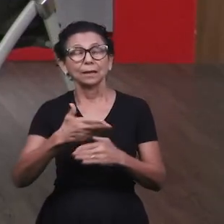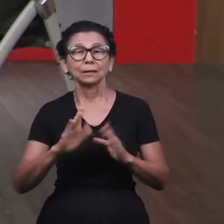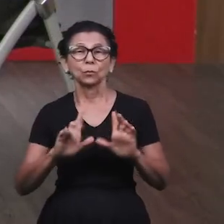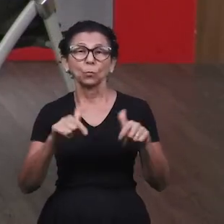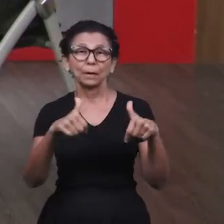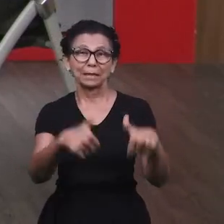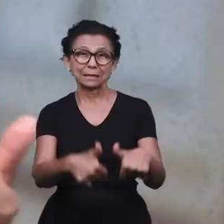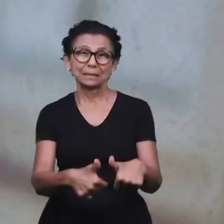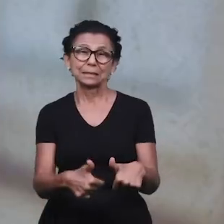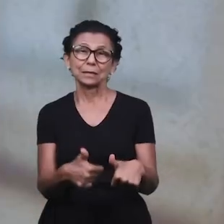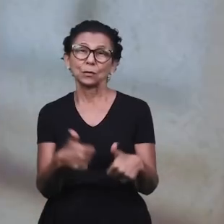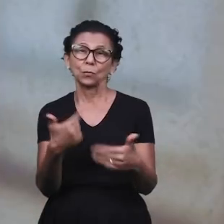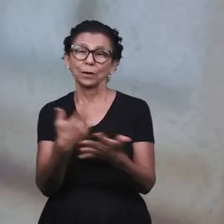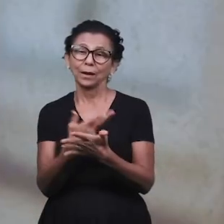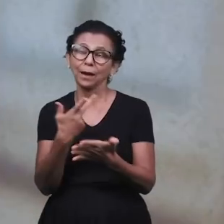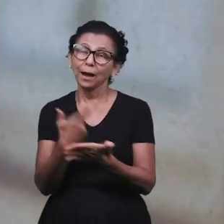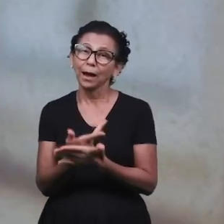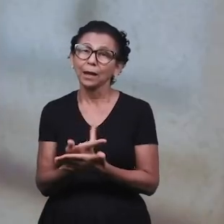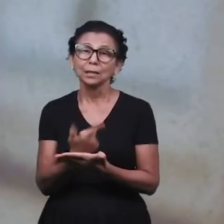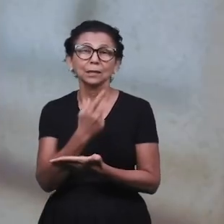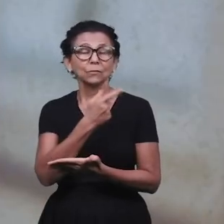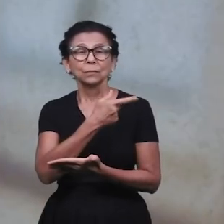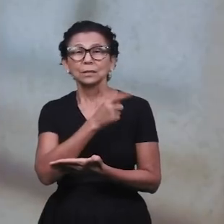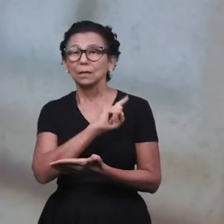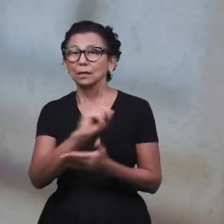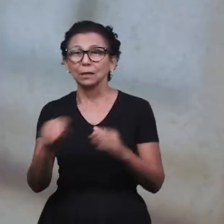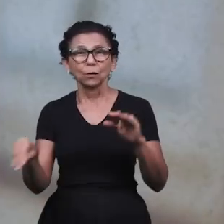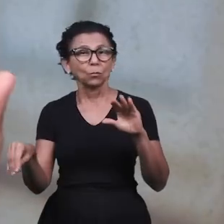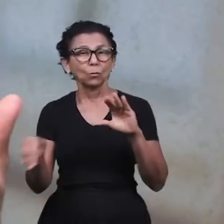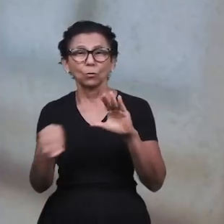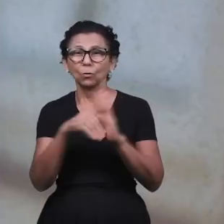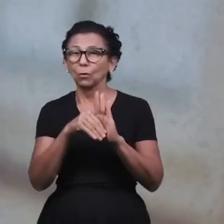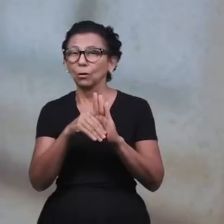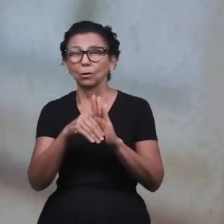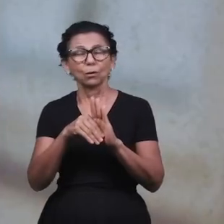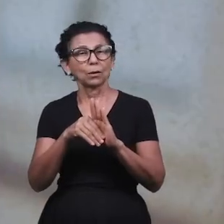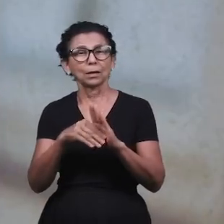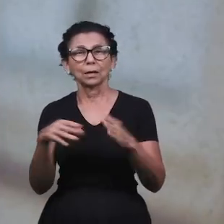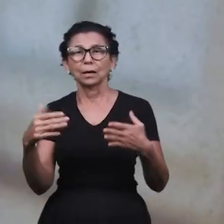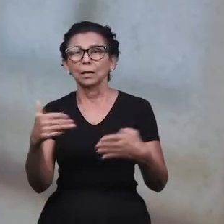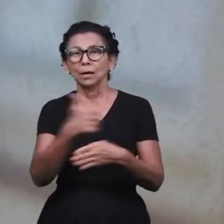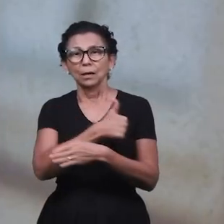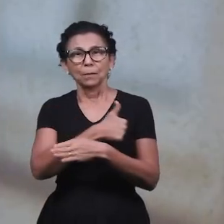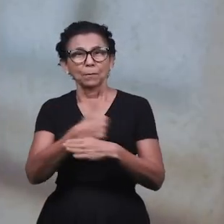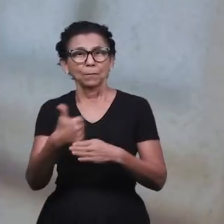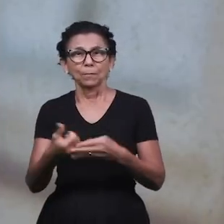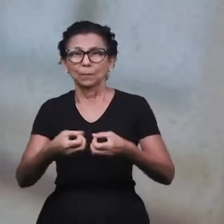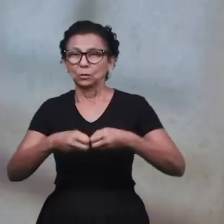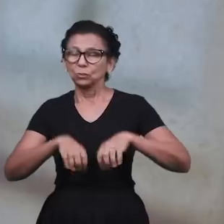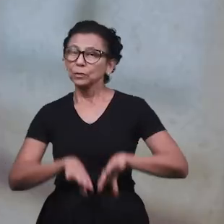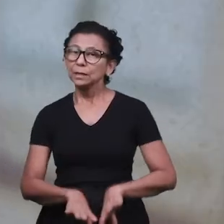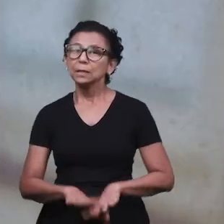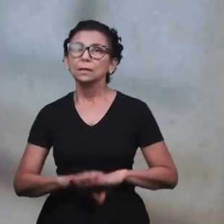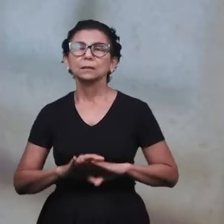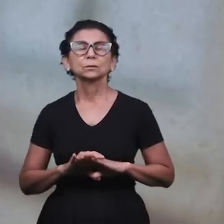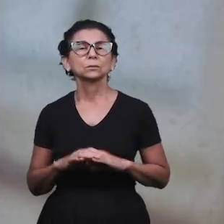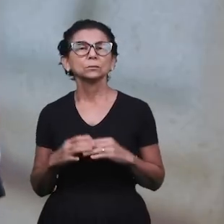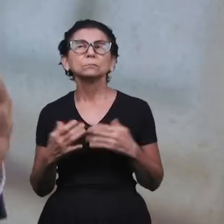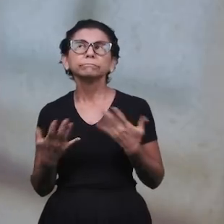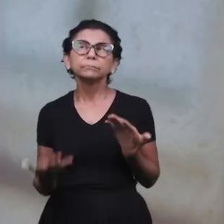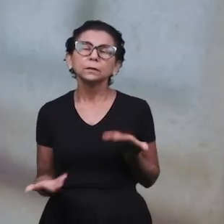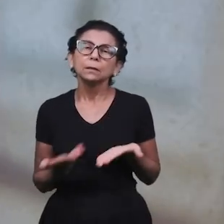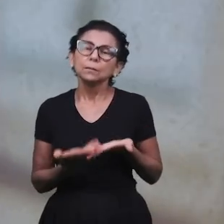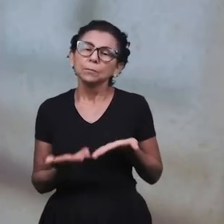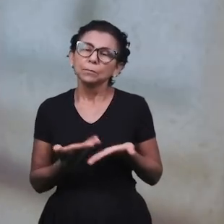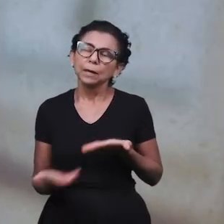coloca da forma correta um dano moral, um dano material, não atualiza o valor e não consegue muitas vezes trazer essa